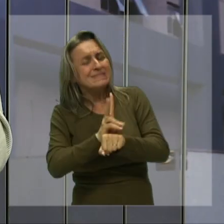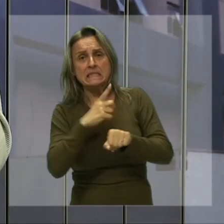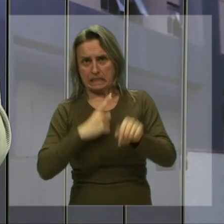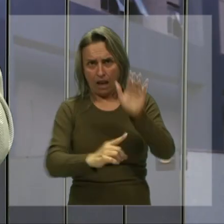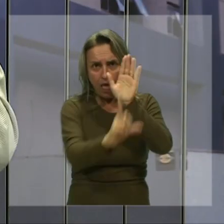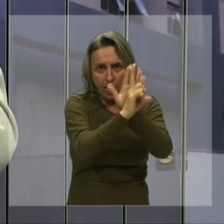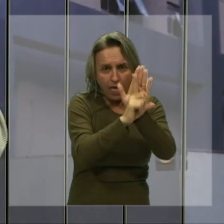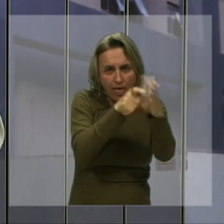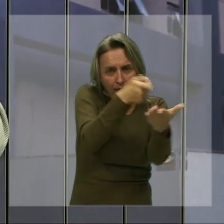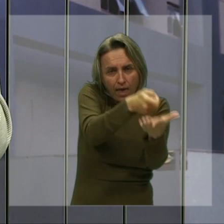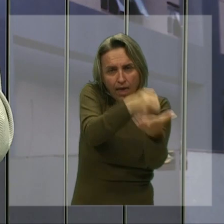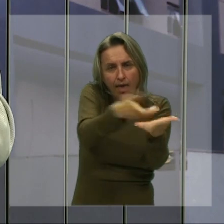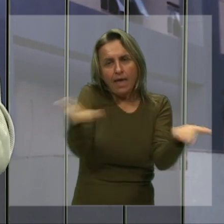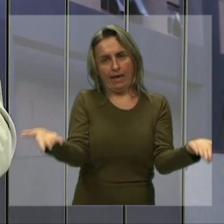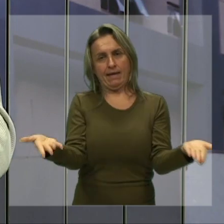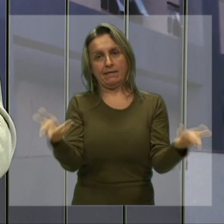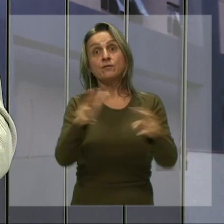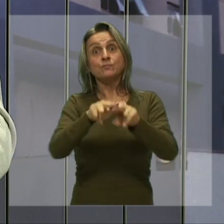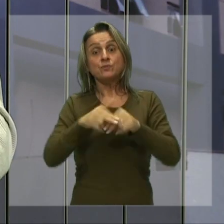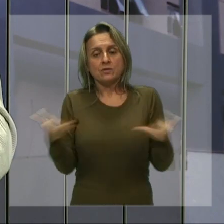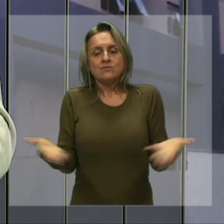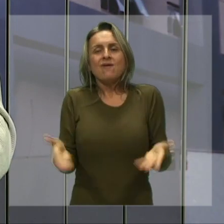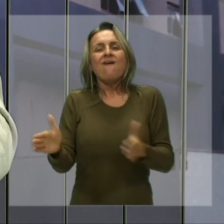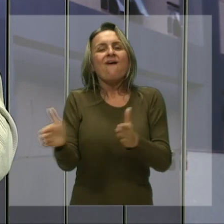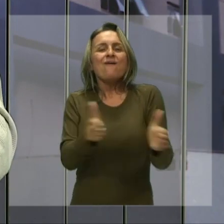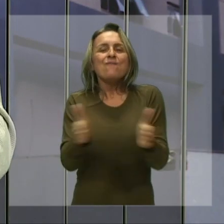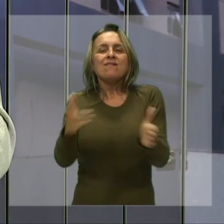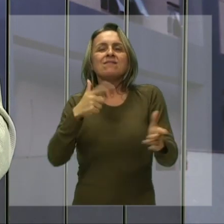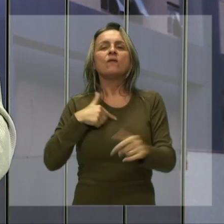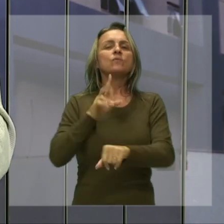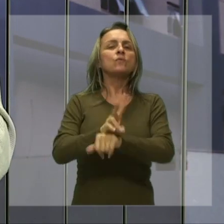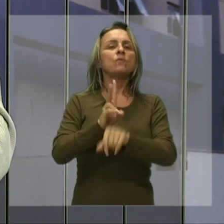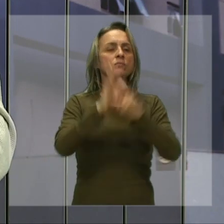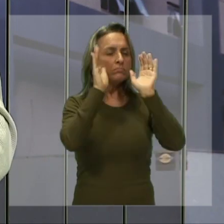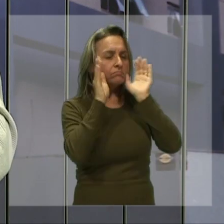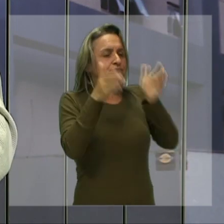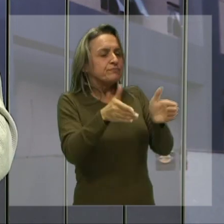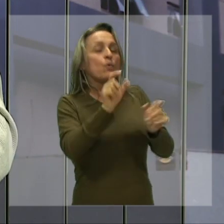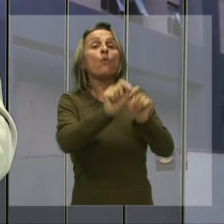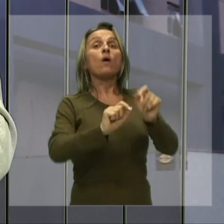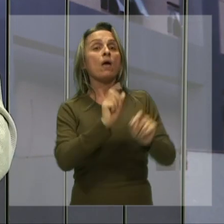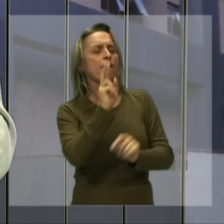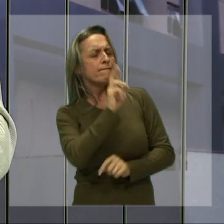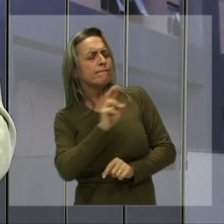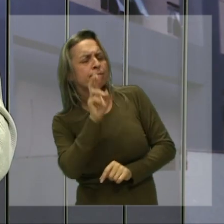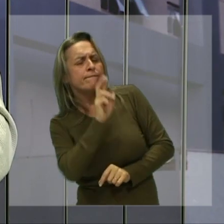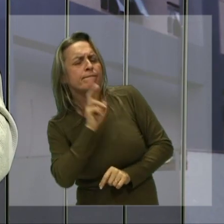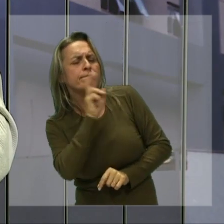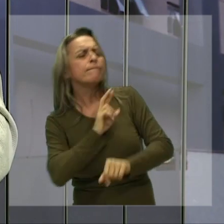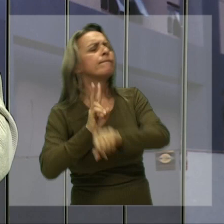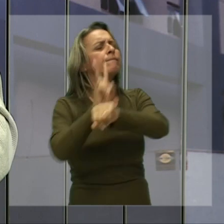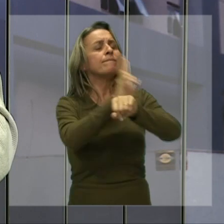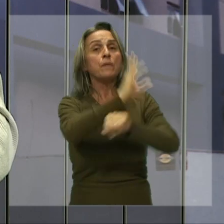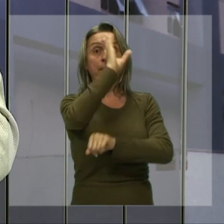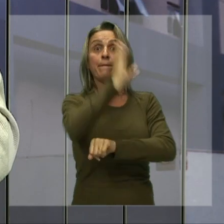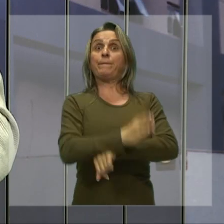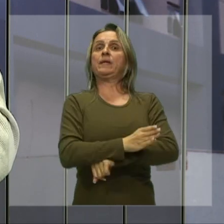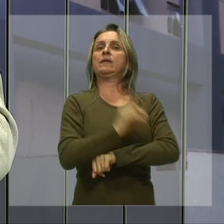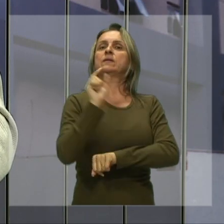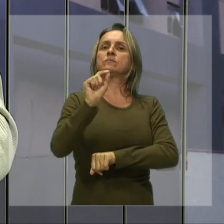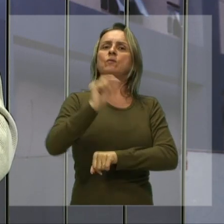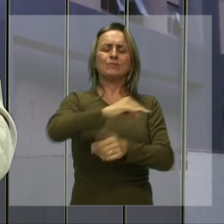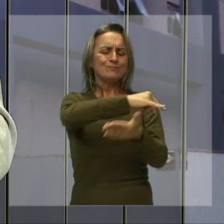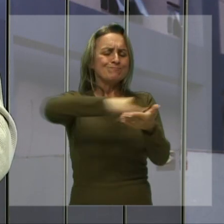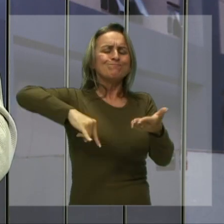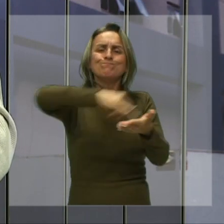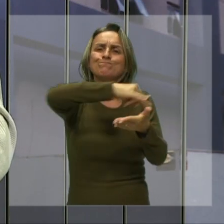cumpridas. Então, esse mandato eu estou me dedicando mais a fiscalizações, principalmente fiscalização